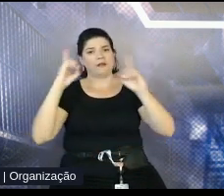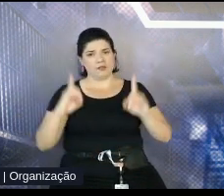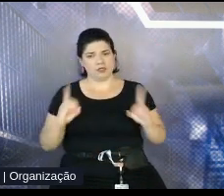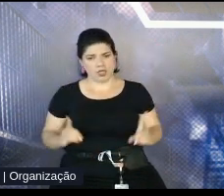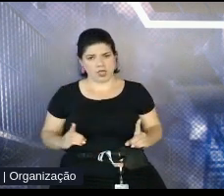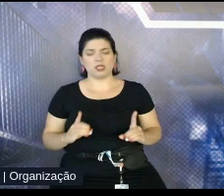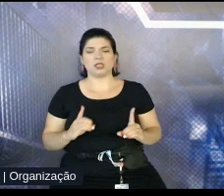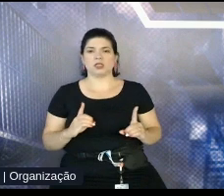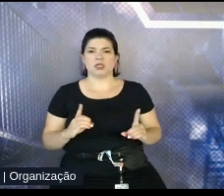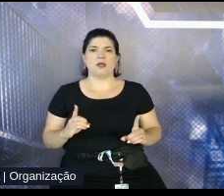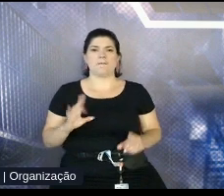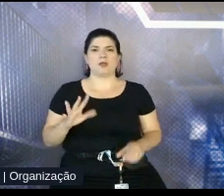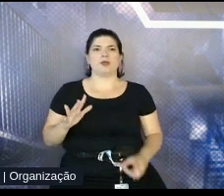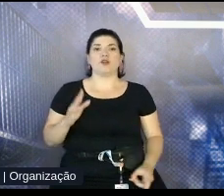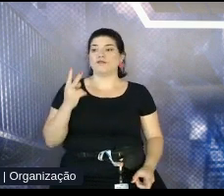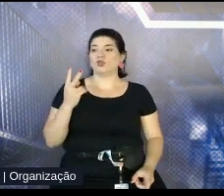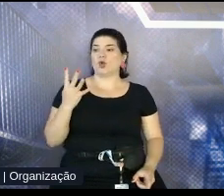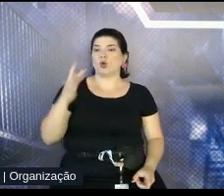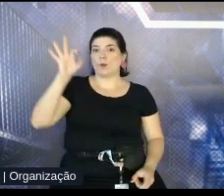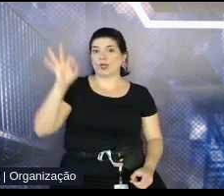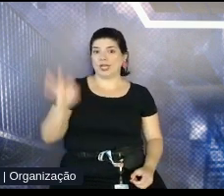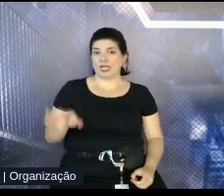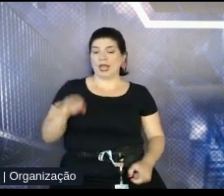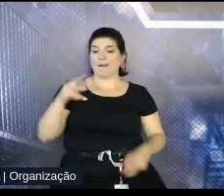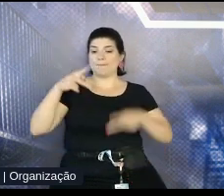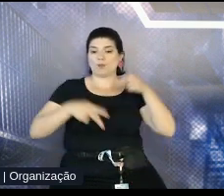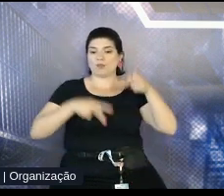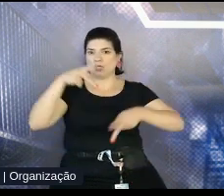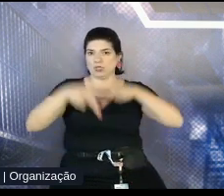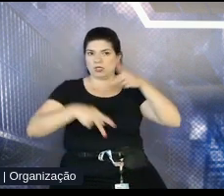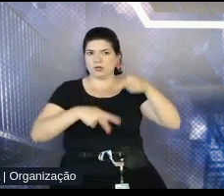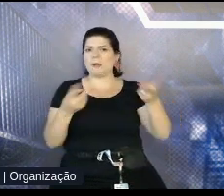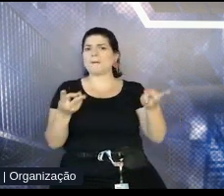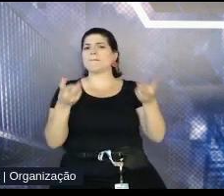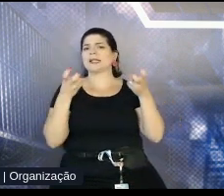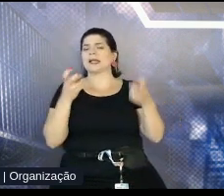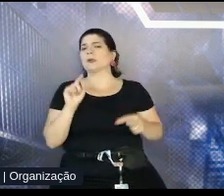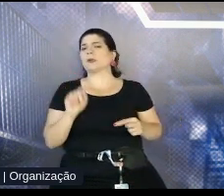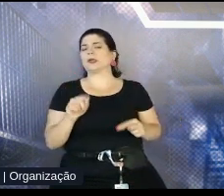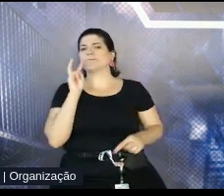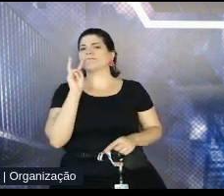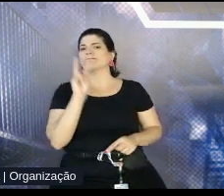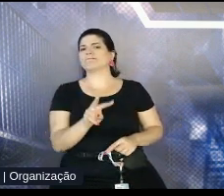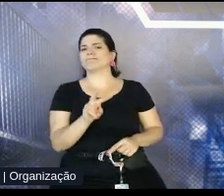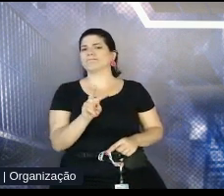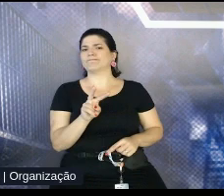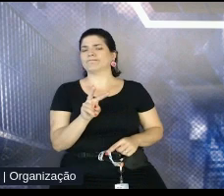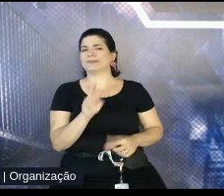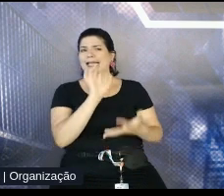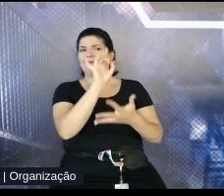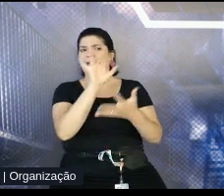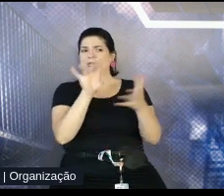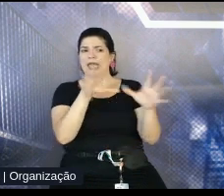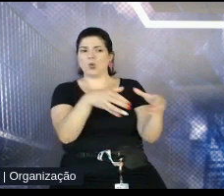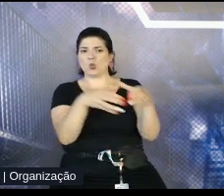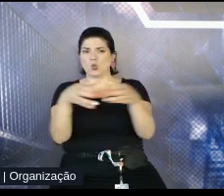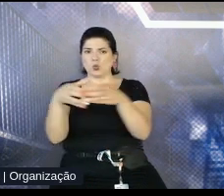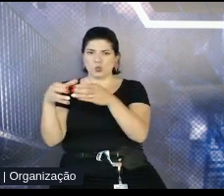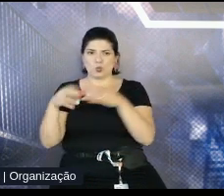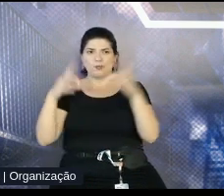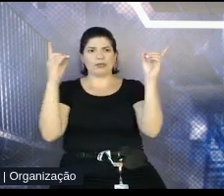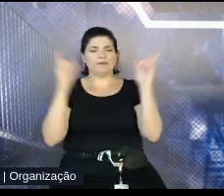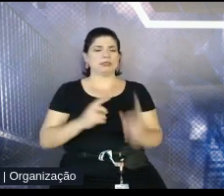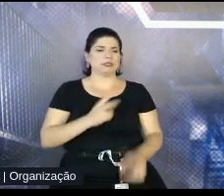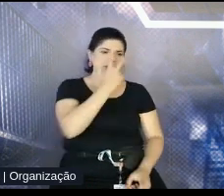aproximadamente 24% da população. E aí a gente percebe que quando a gente olha para cada tipo de deficiência, né, deficiente